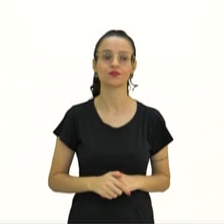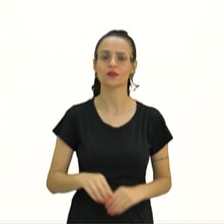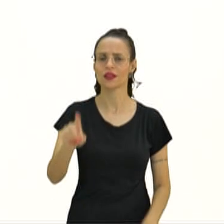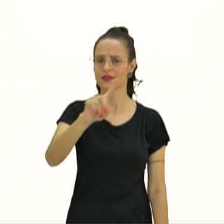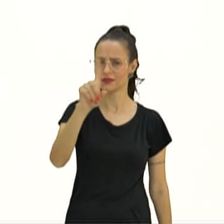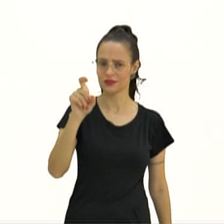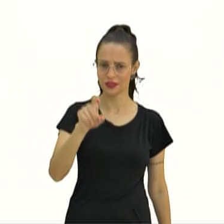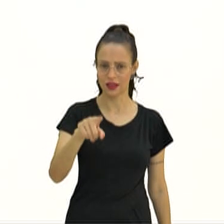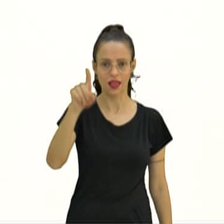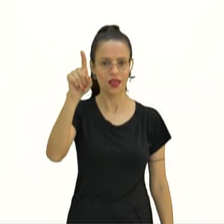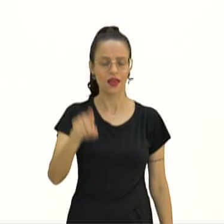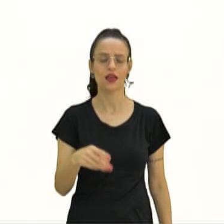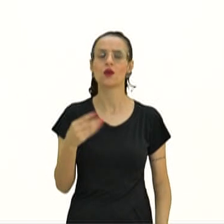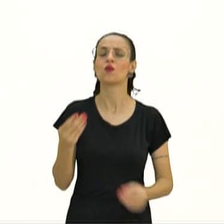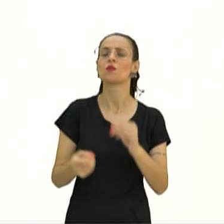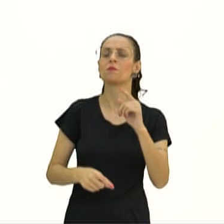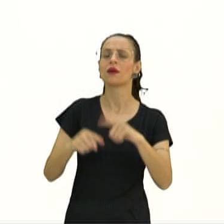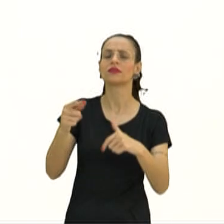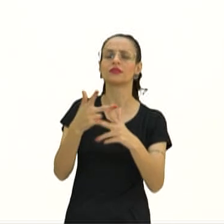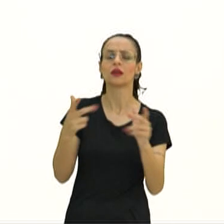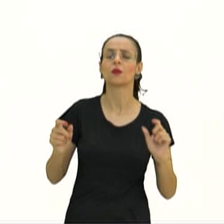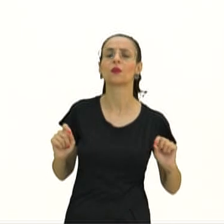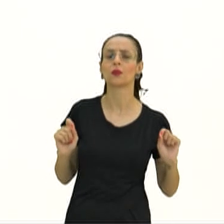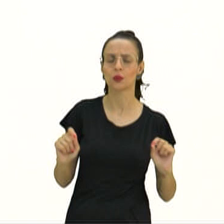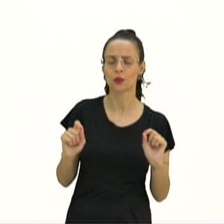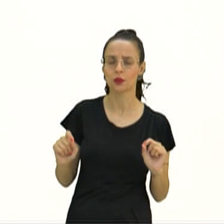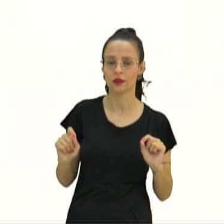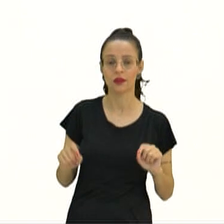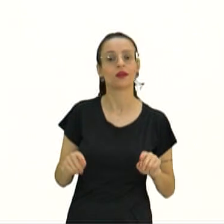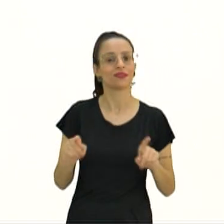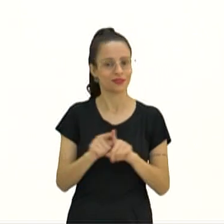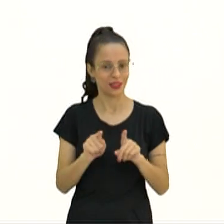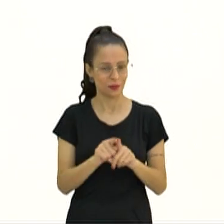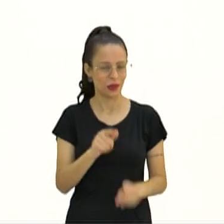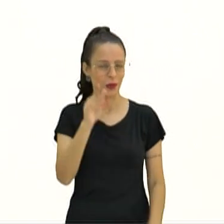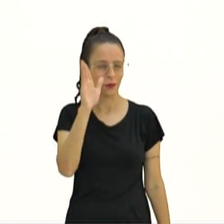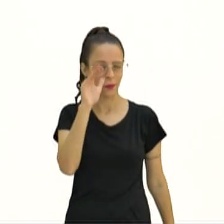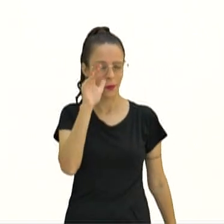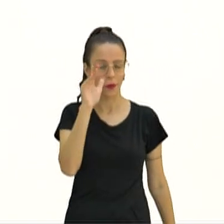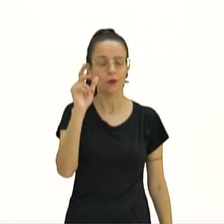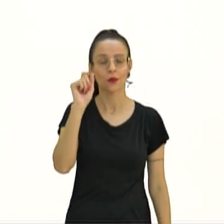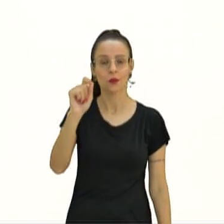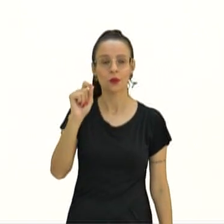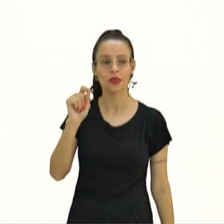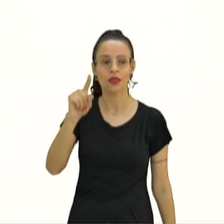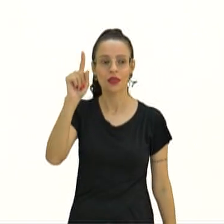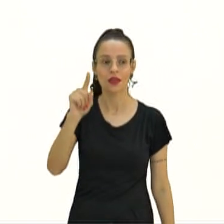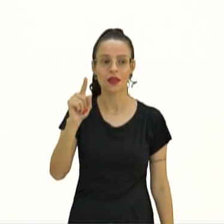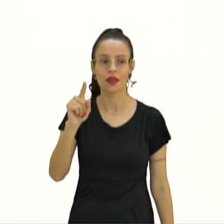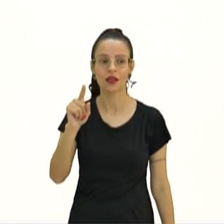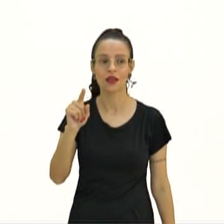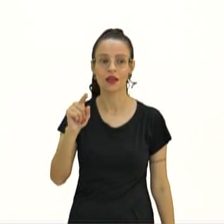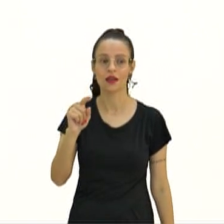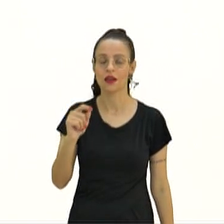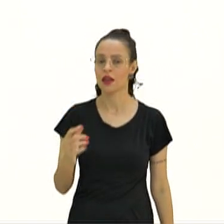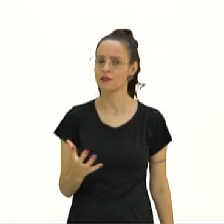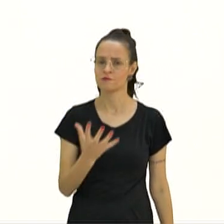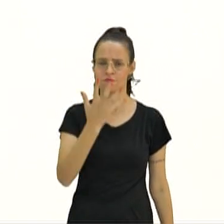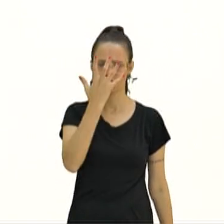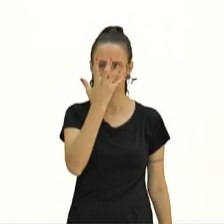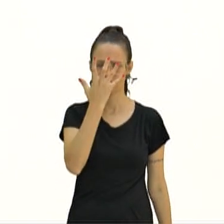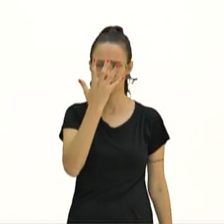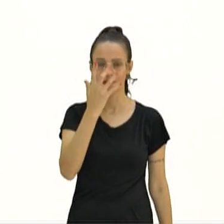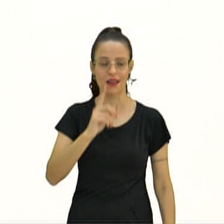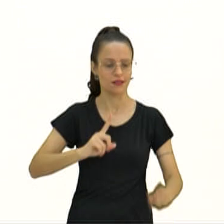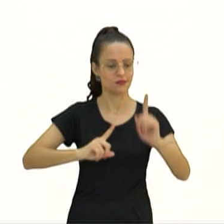que elas eram feitas de que material? E uma coisa também curiosa é que ela fixava a expressão do ator. O ator ele